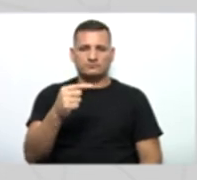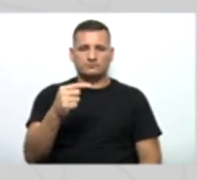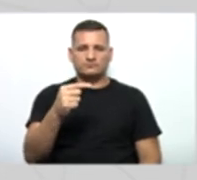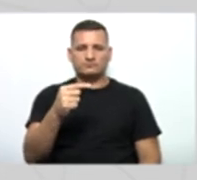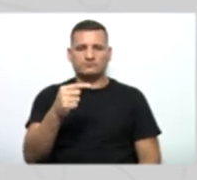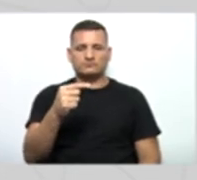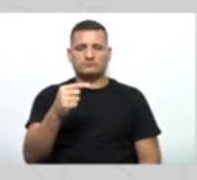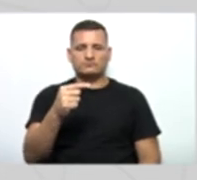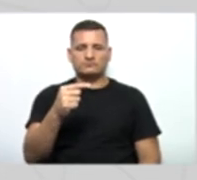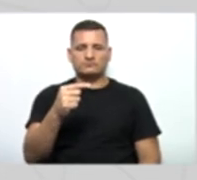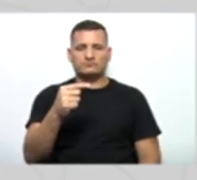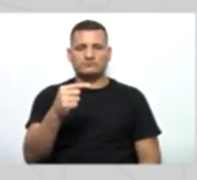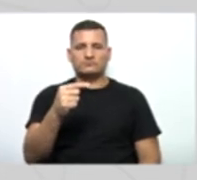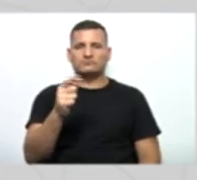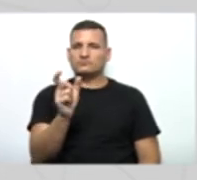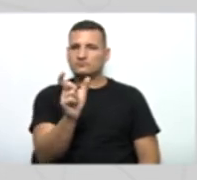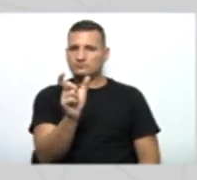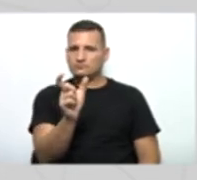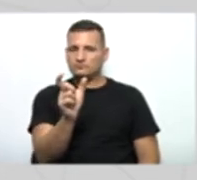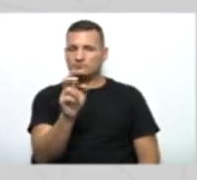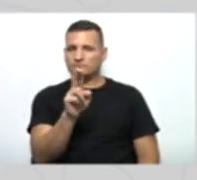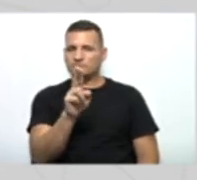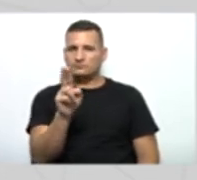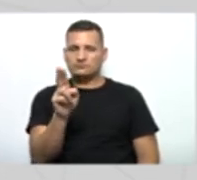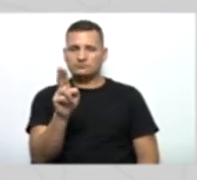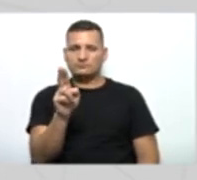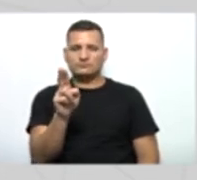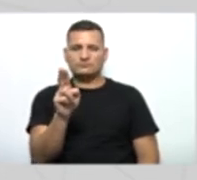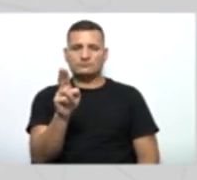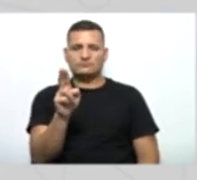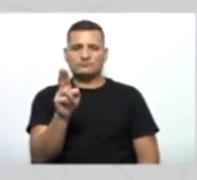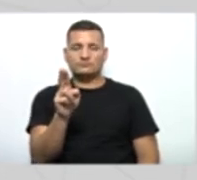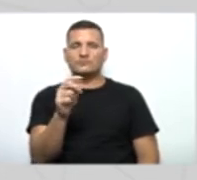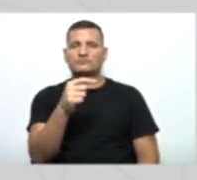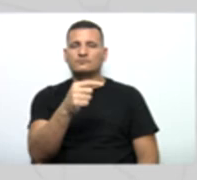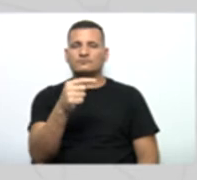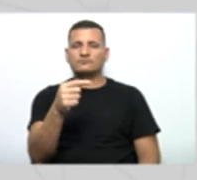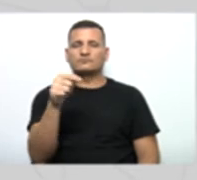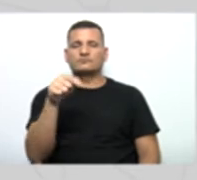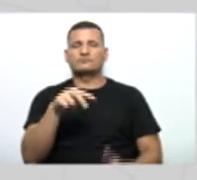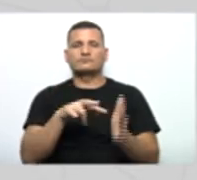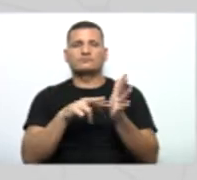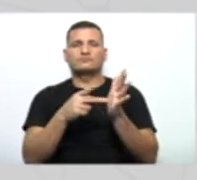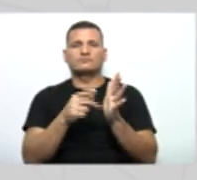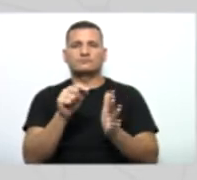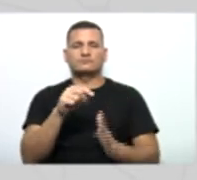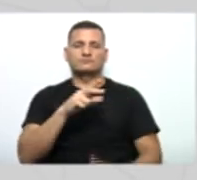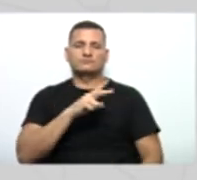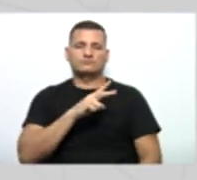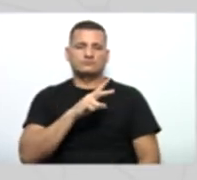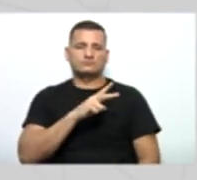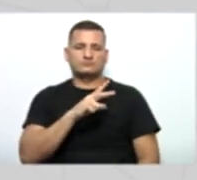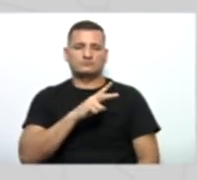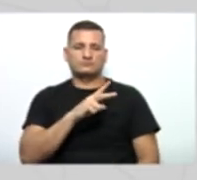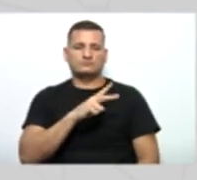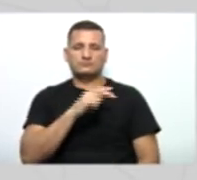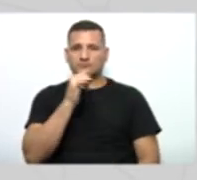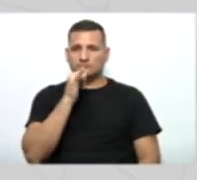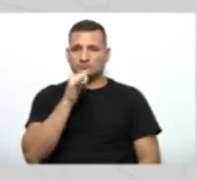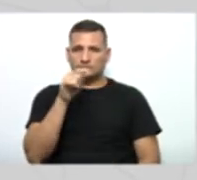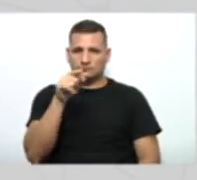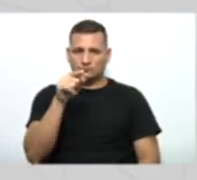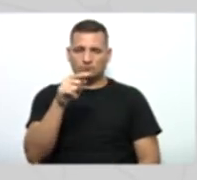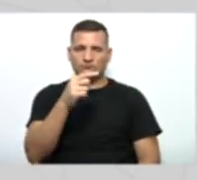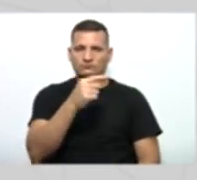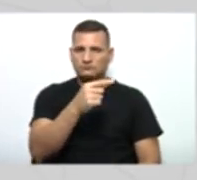delimitando, dizendo que o nosso atributo vai ser do tipo privado. Se você não colocar esses dois underlines anterior,